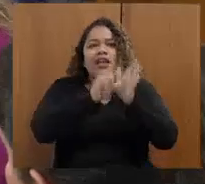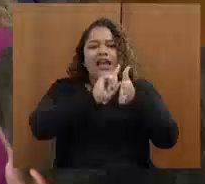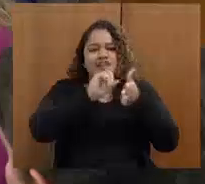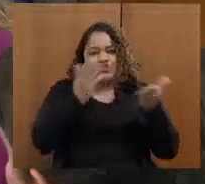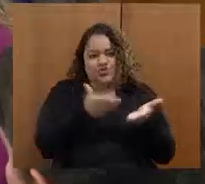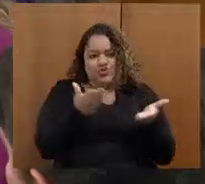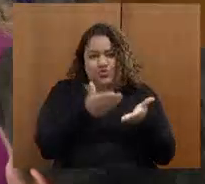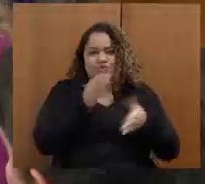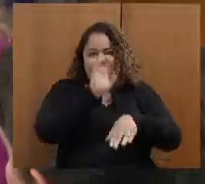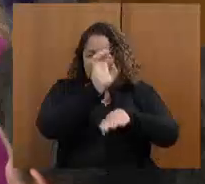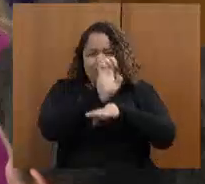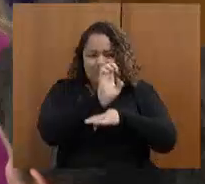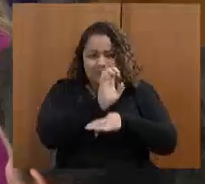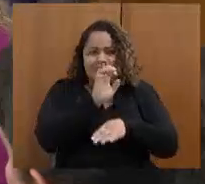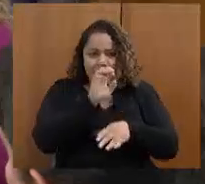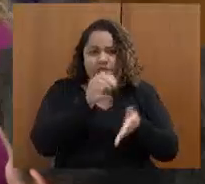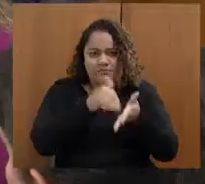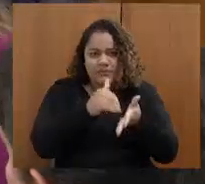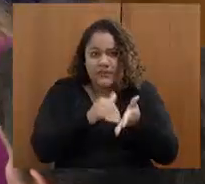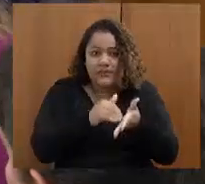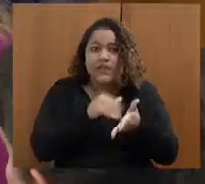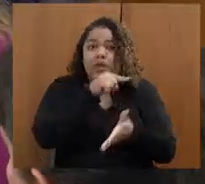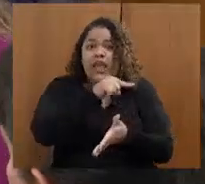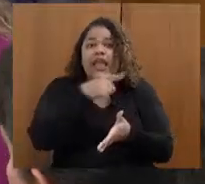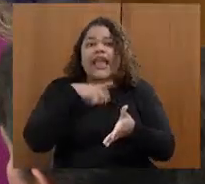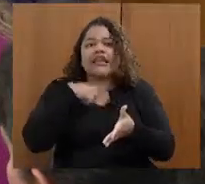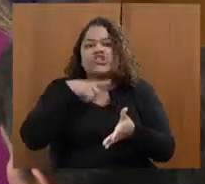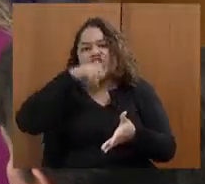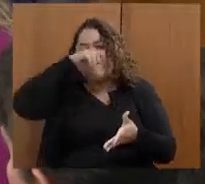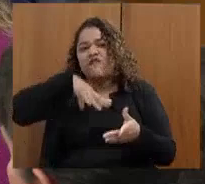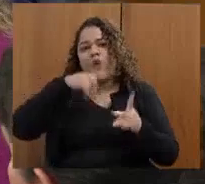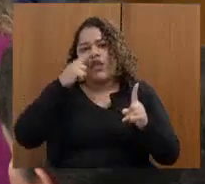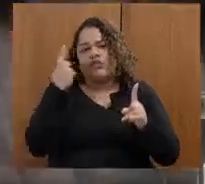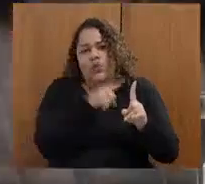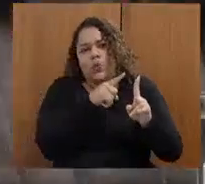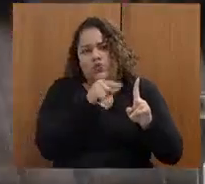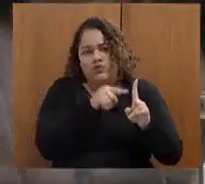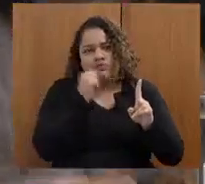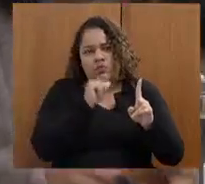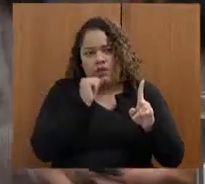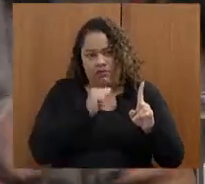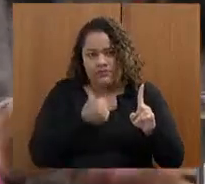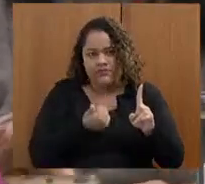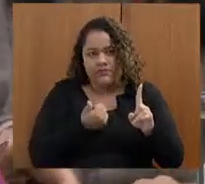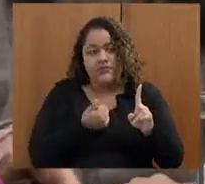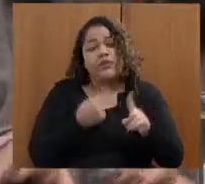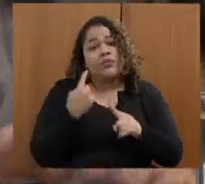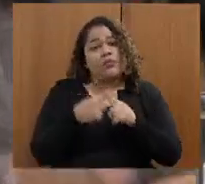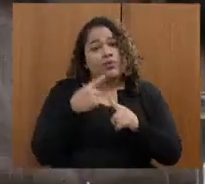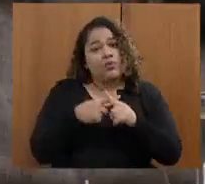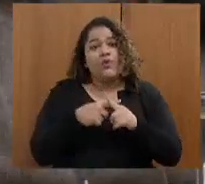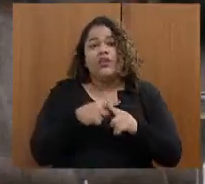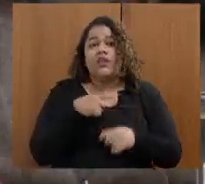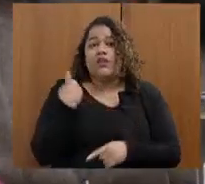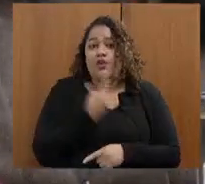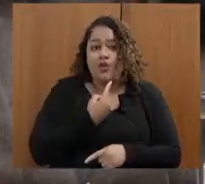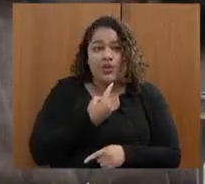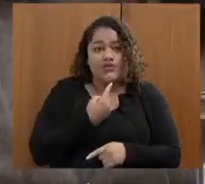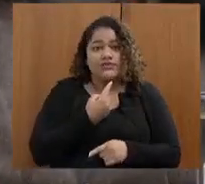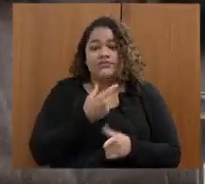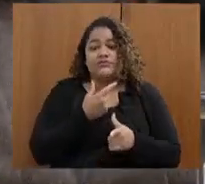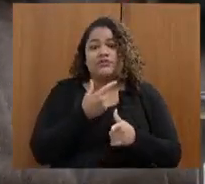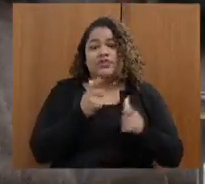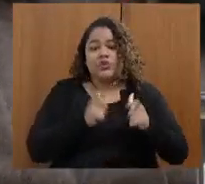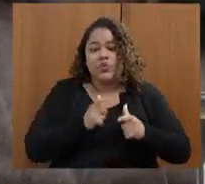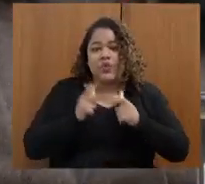ser alvo desse tipo de violência enquanto ela estava aqui porque o fato de estarmos em lugares diferentes não quer